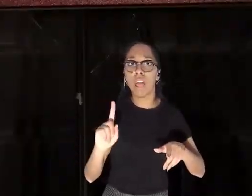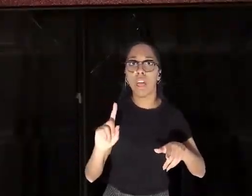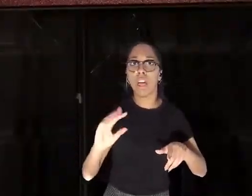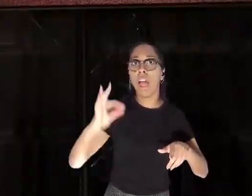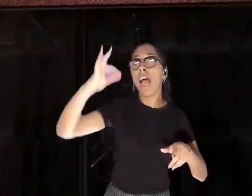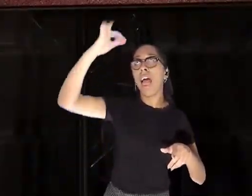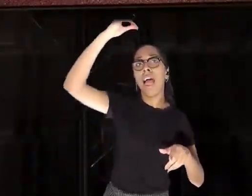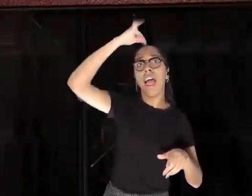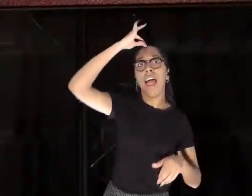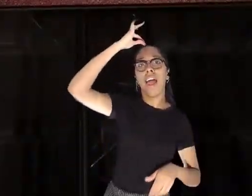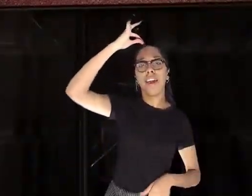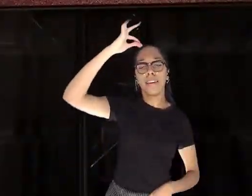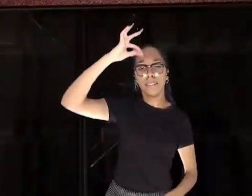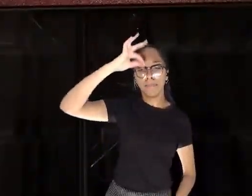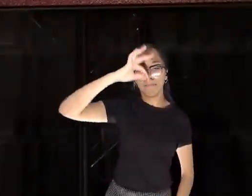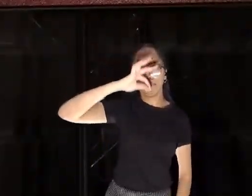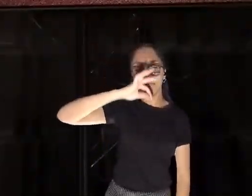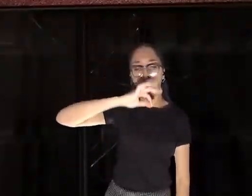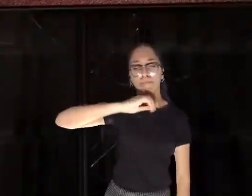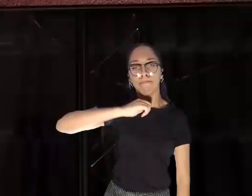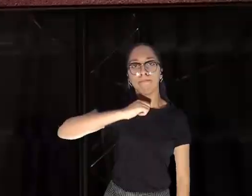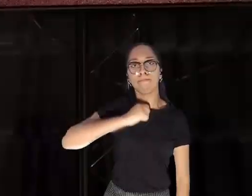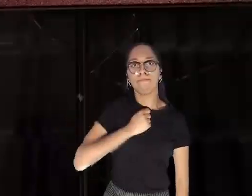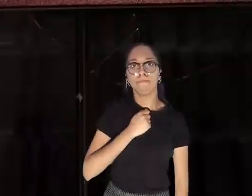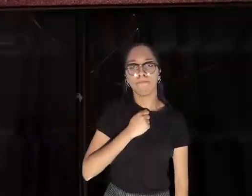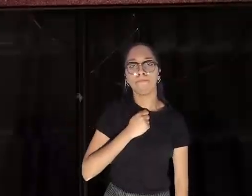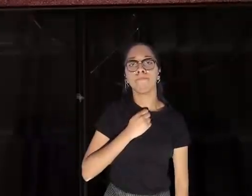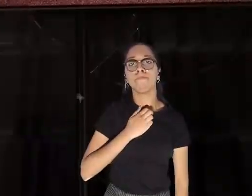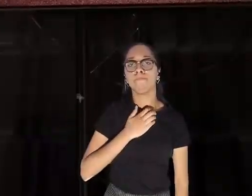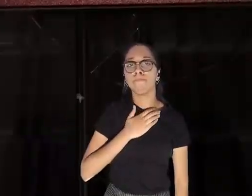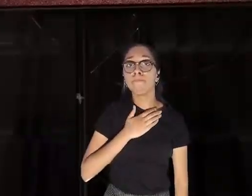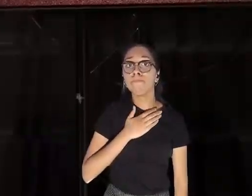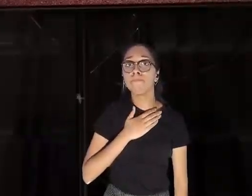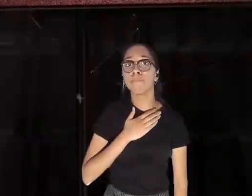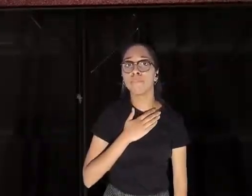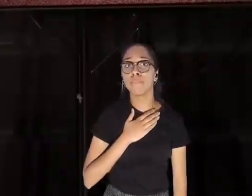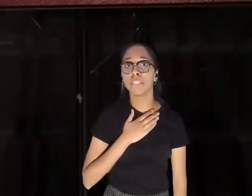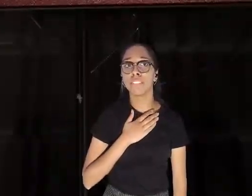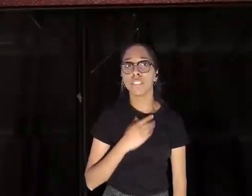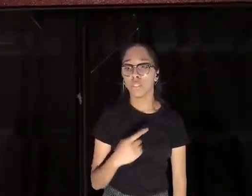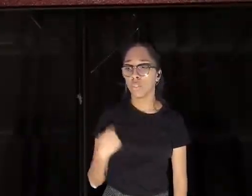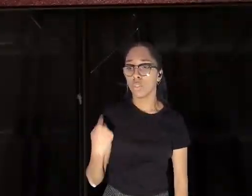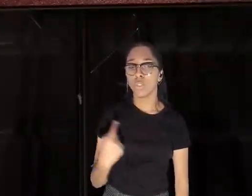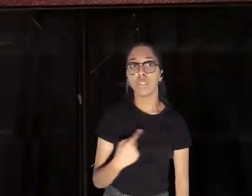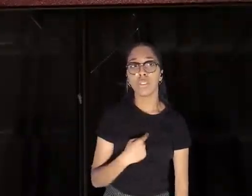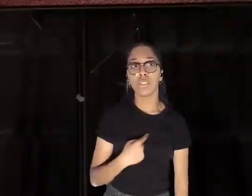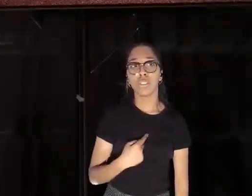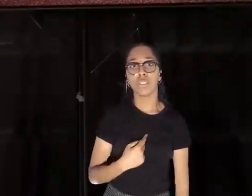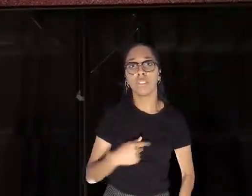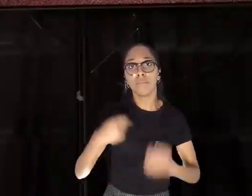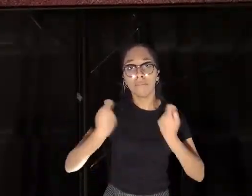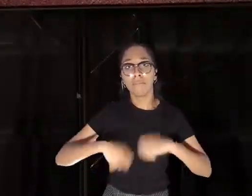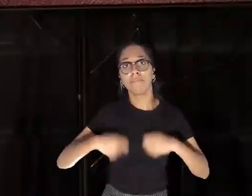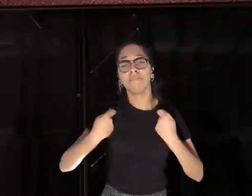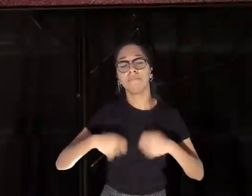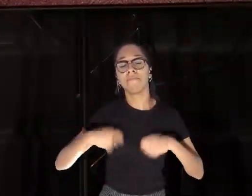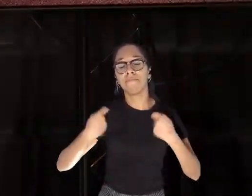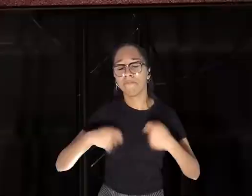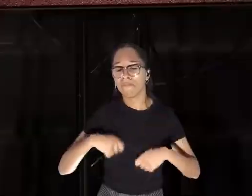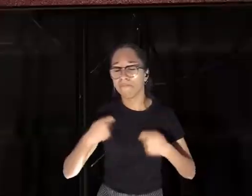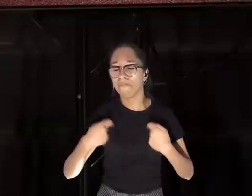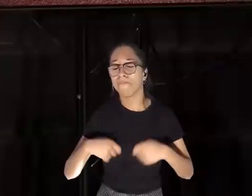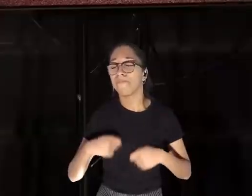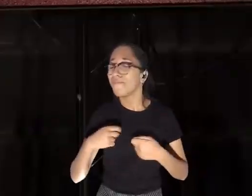nova. É o Espírito Santo. E a gente precisa desesperadamente de uma transformação. A